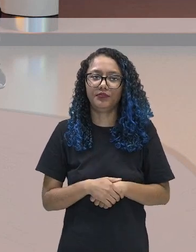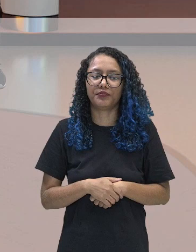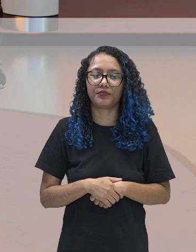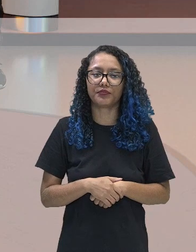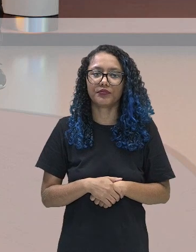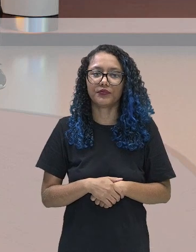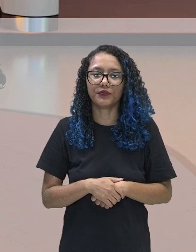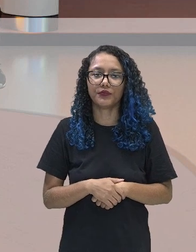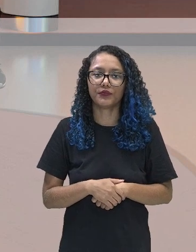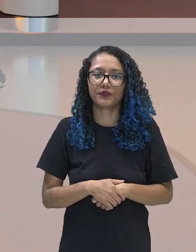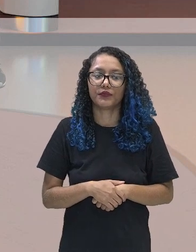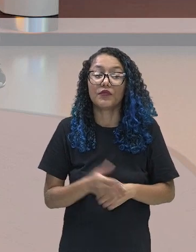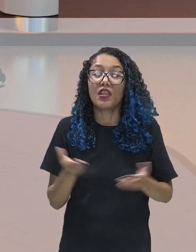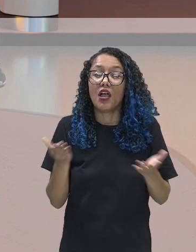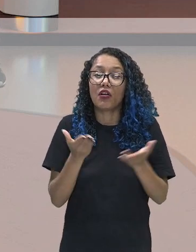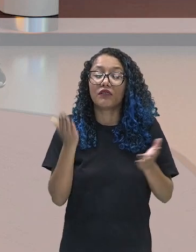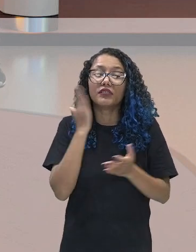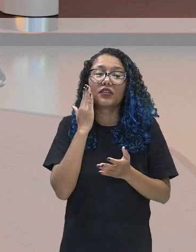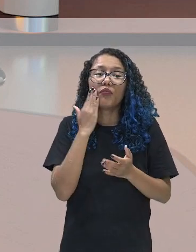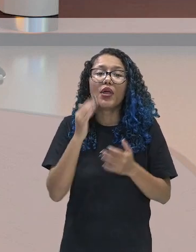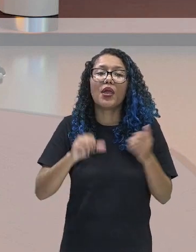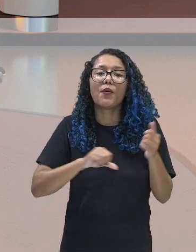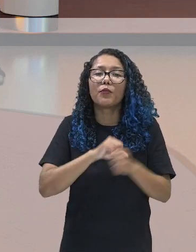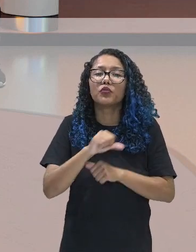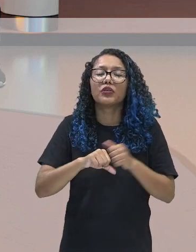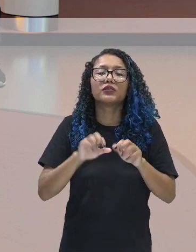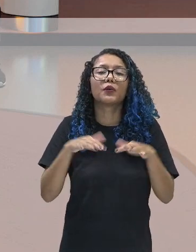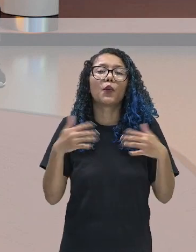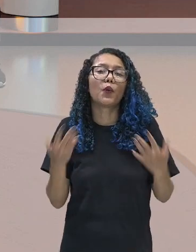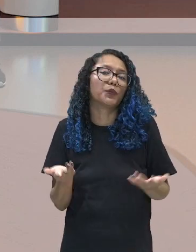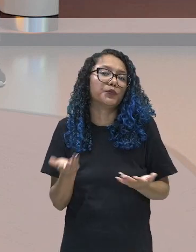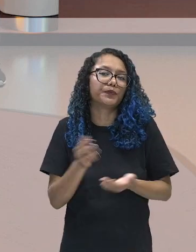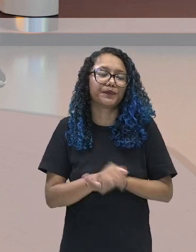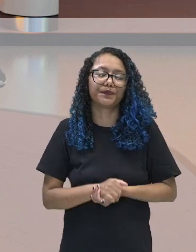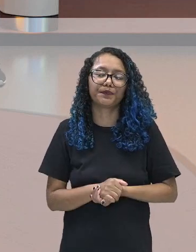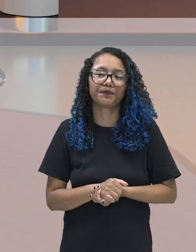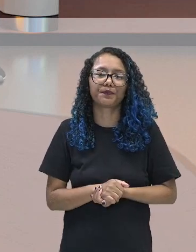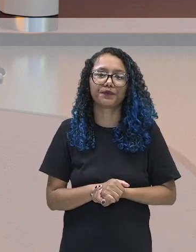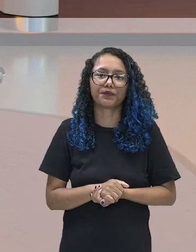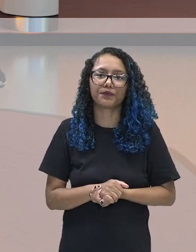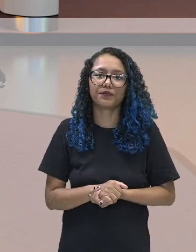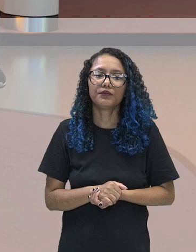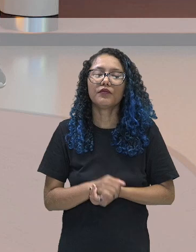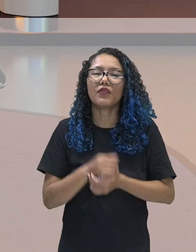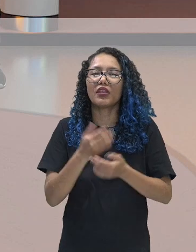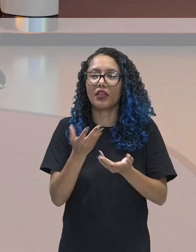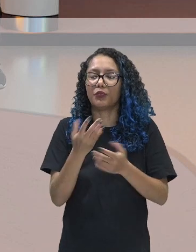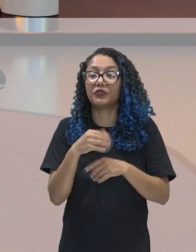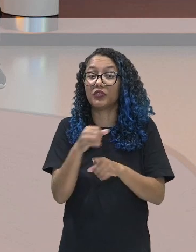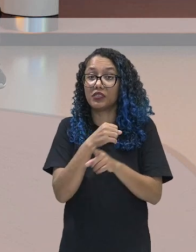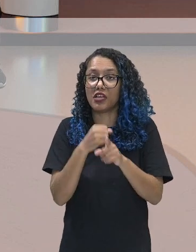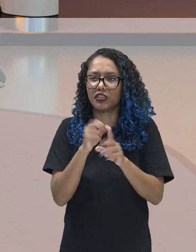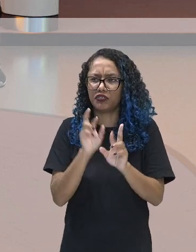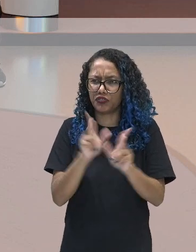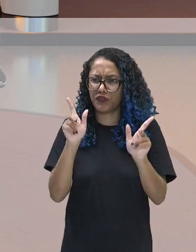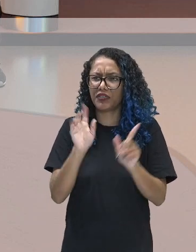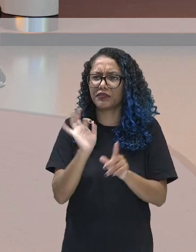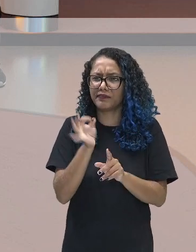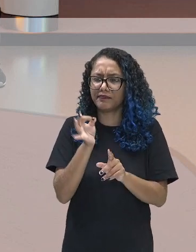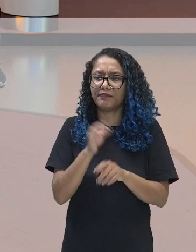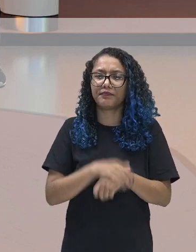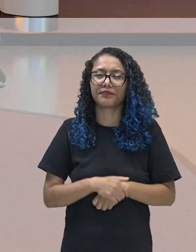entender quais mudanças aconteceram na sociedade. A sociedade está diferente, pessoal. Ela vem